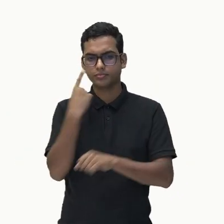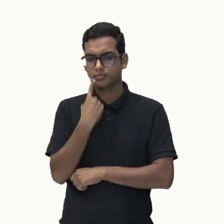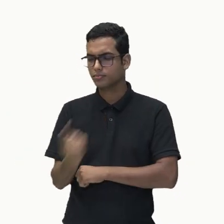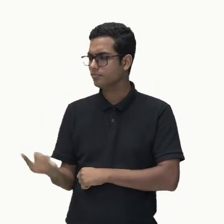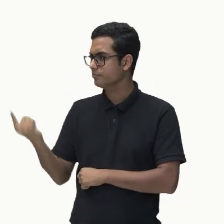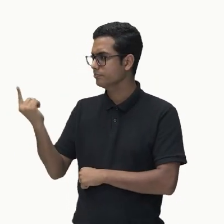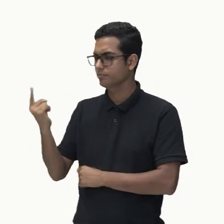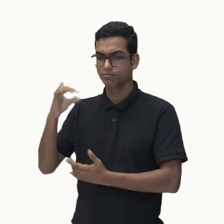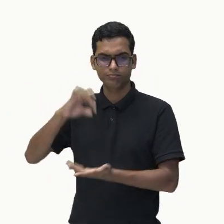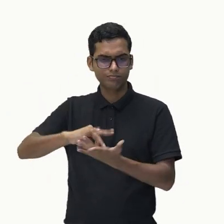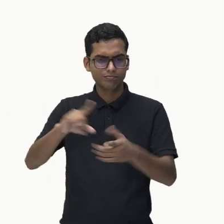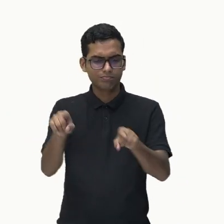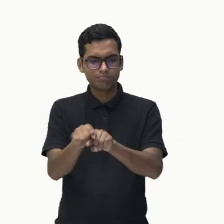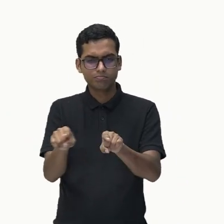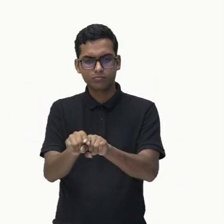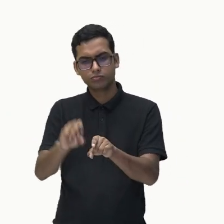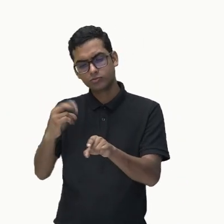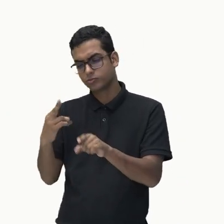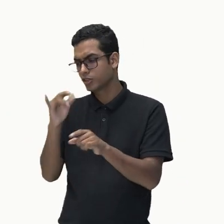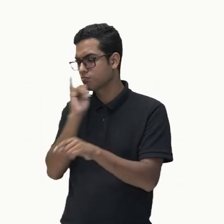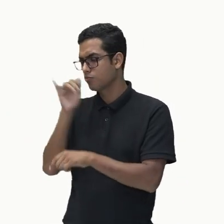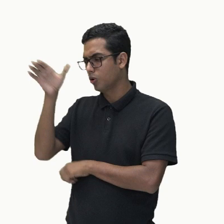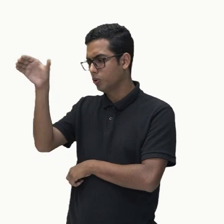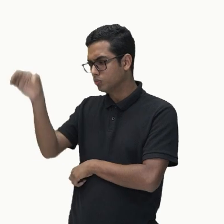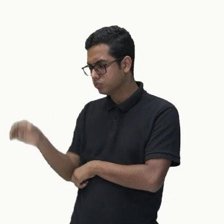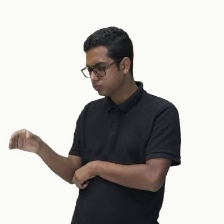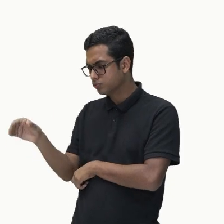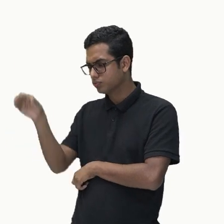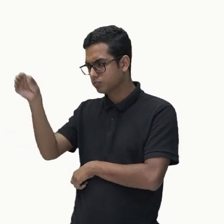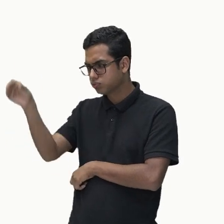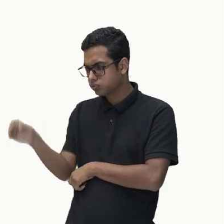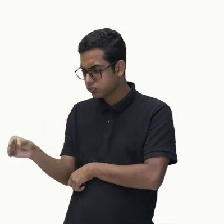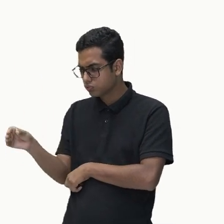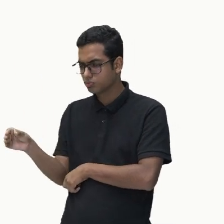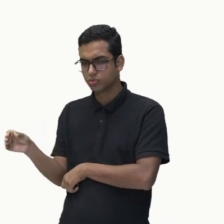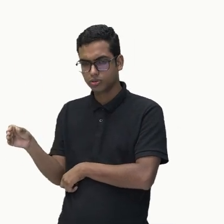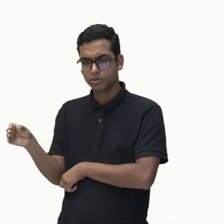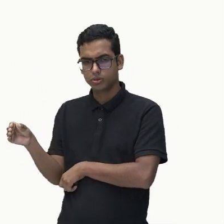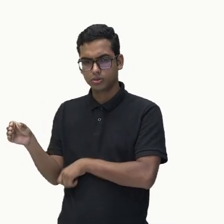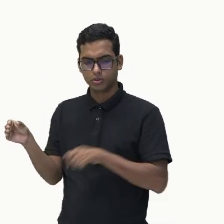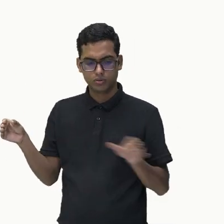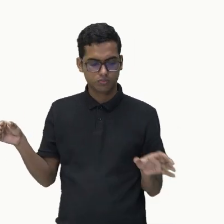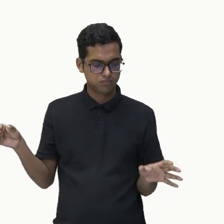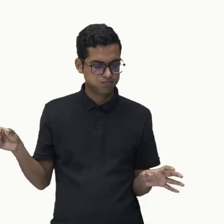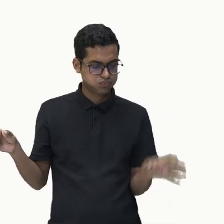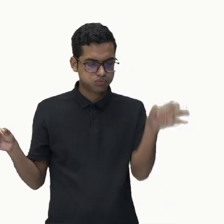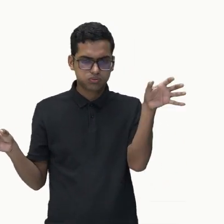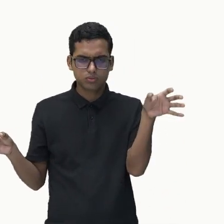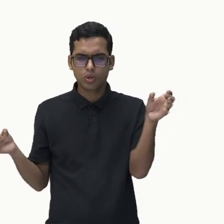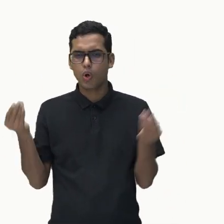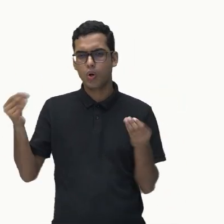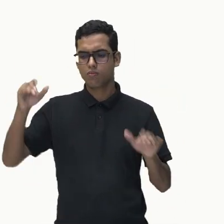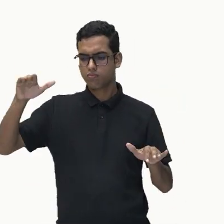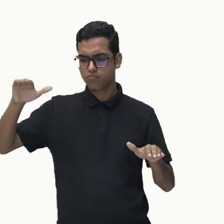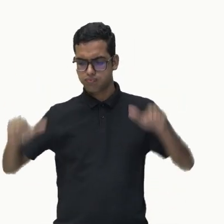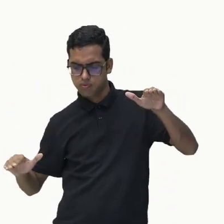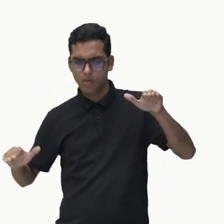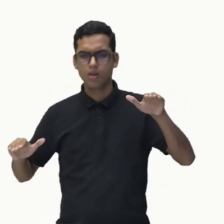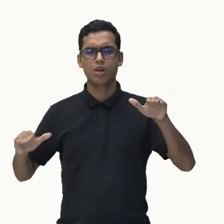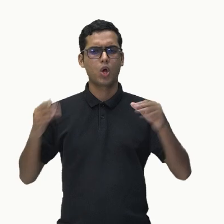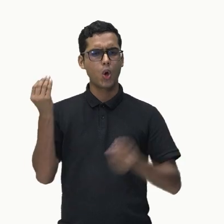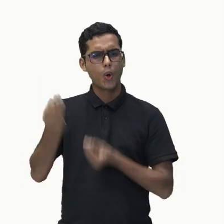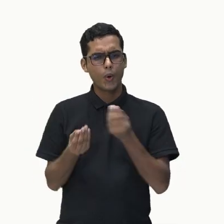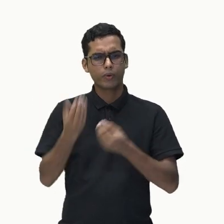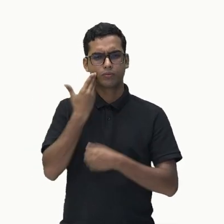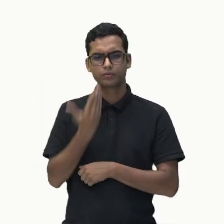para o recipiente maior. Agora a gente vai falar do que acontece com o líquido, com o fluido, né? Tem um determinado volume e tem uma